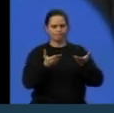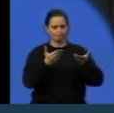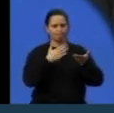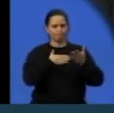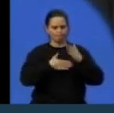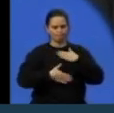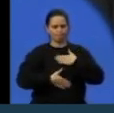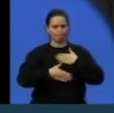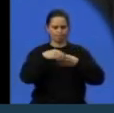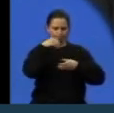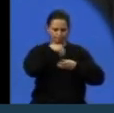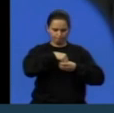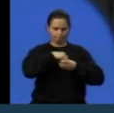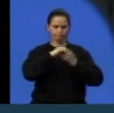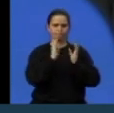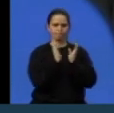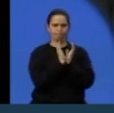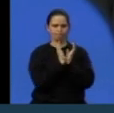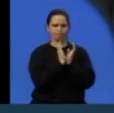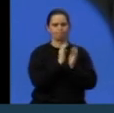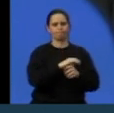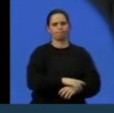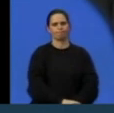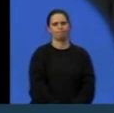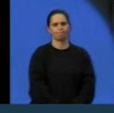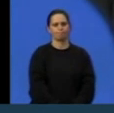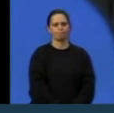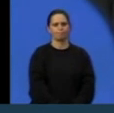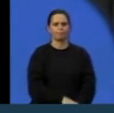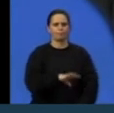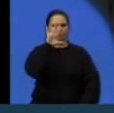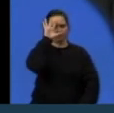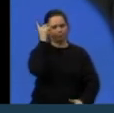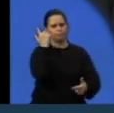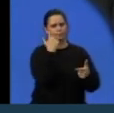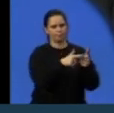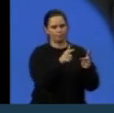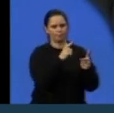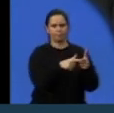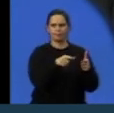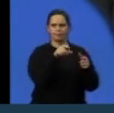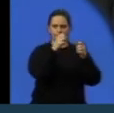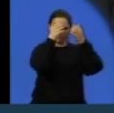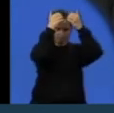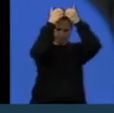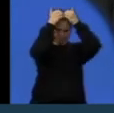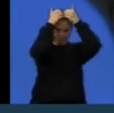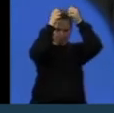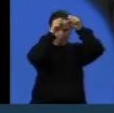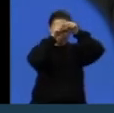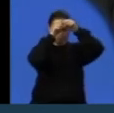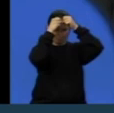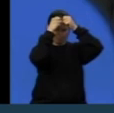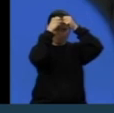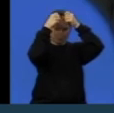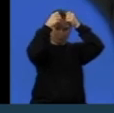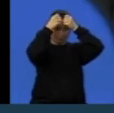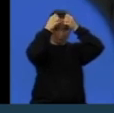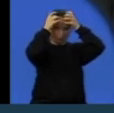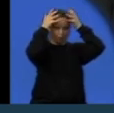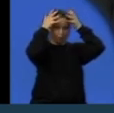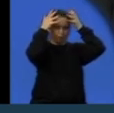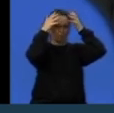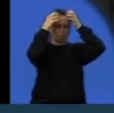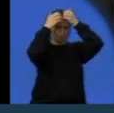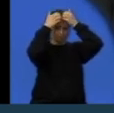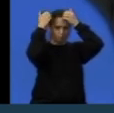do organismo. Os sintomas do acidente vascular cerebral isquêmico são fraqueza